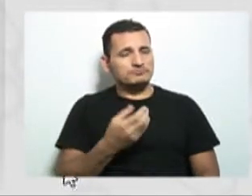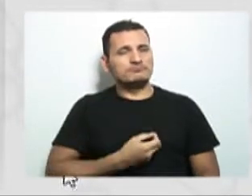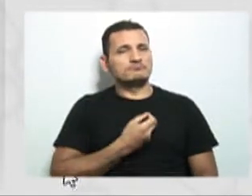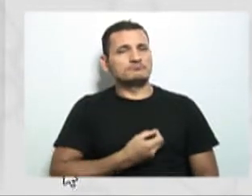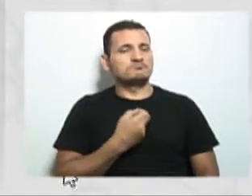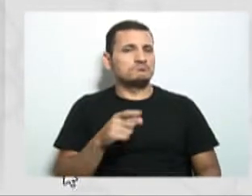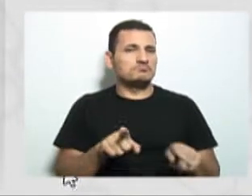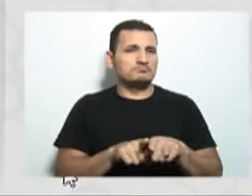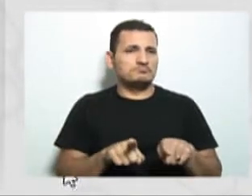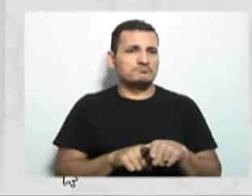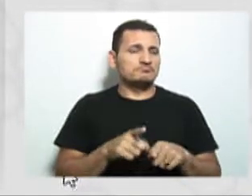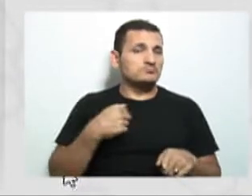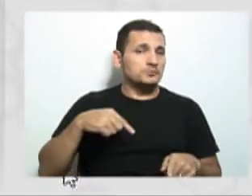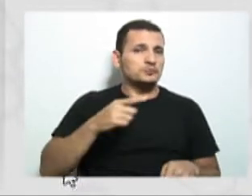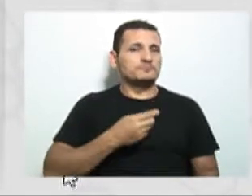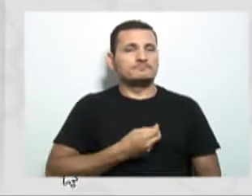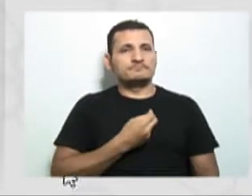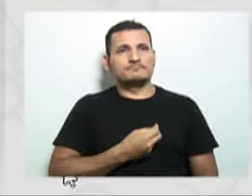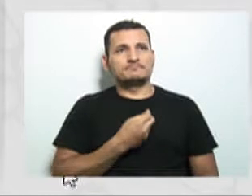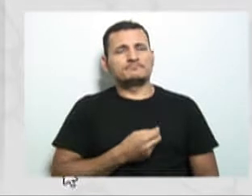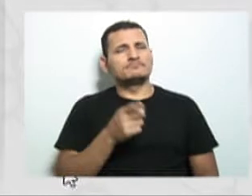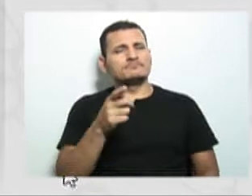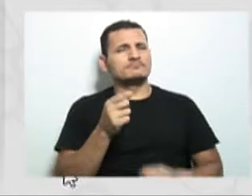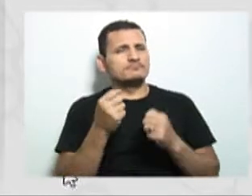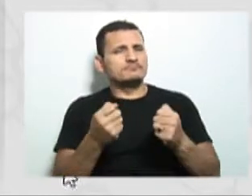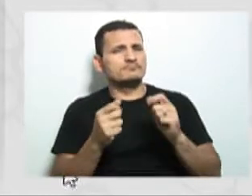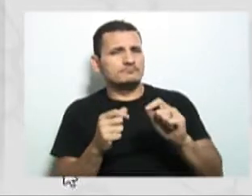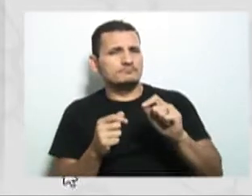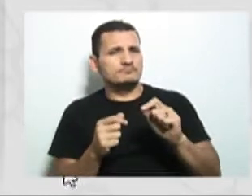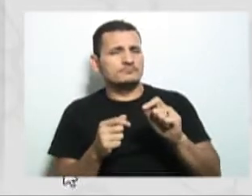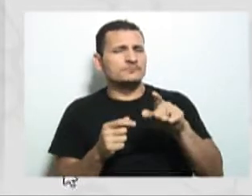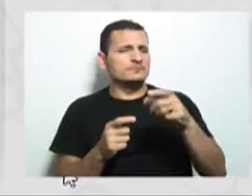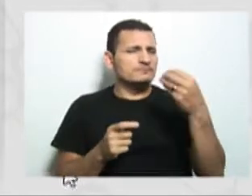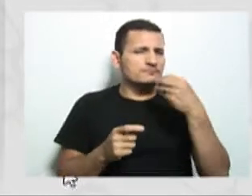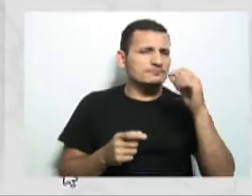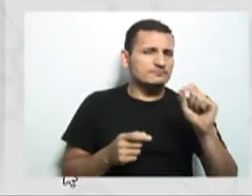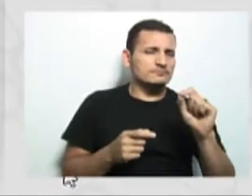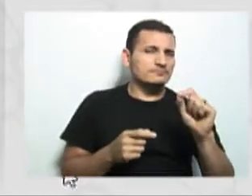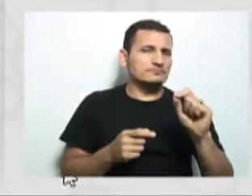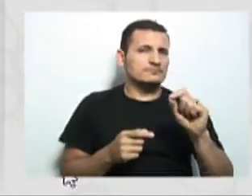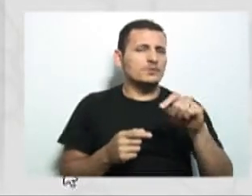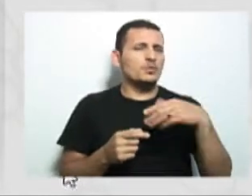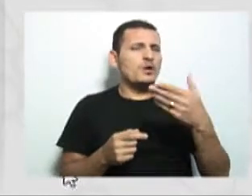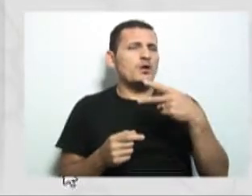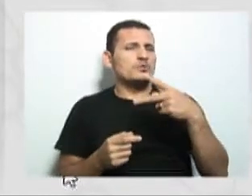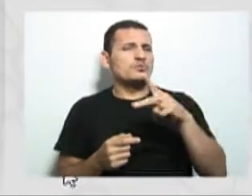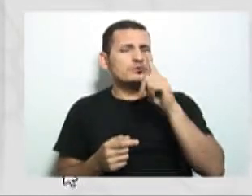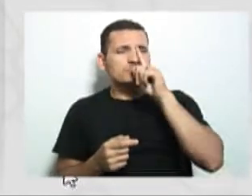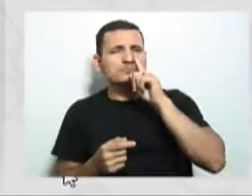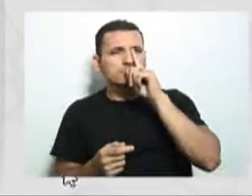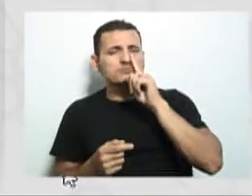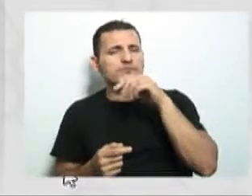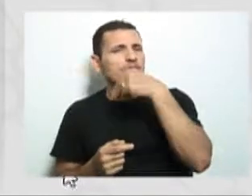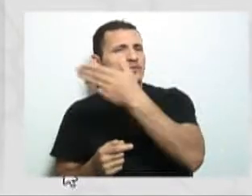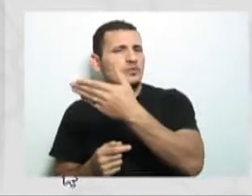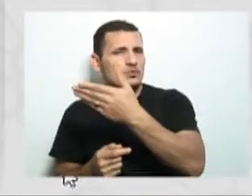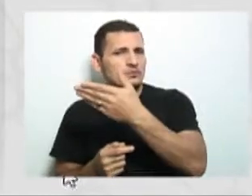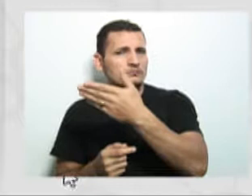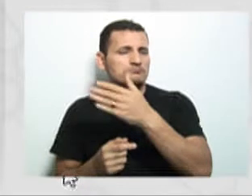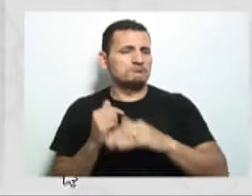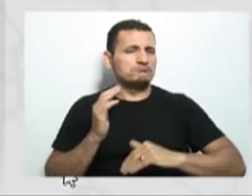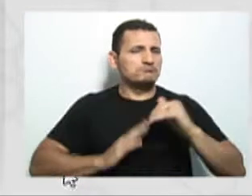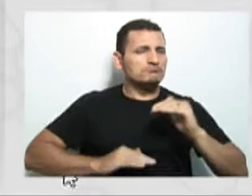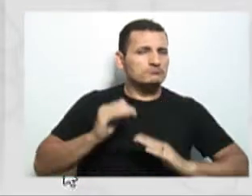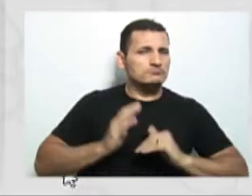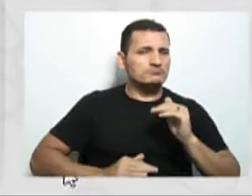também, viu? Para a nossa vida. Em que você é forte? Em que você é fraco? Quais são as ameaças do mercado para você ser